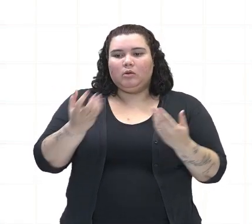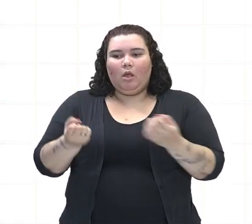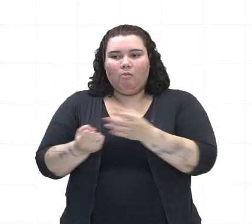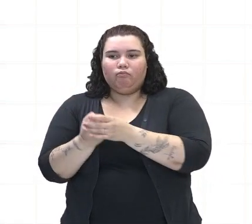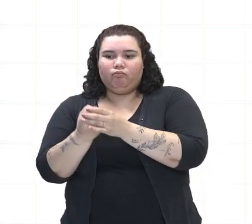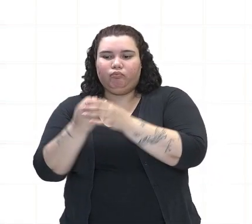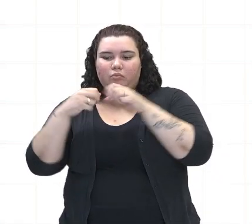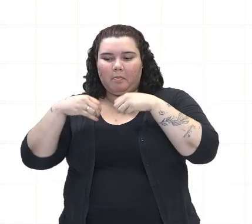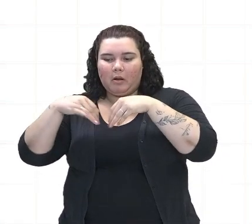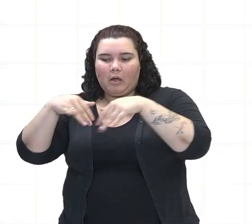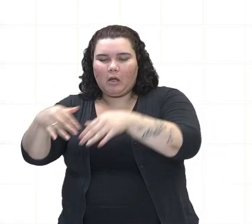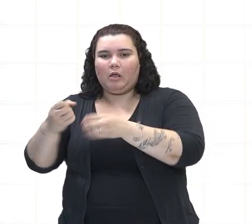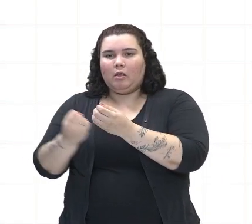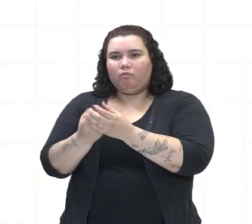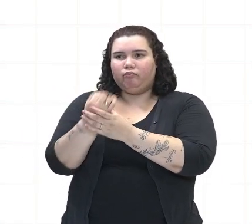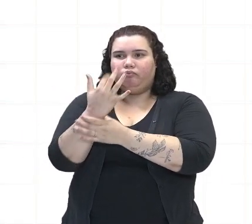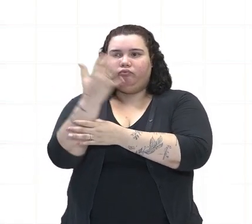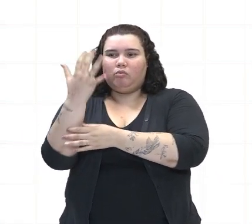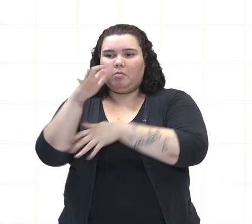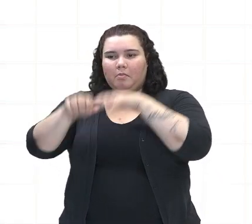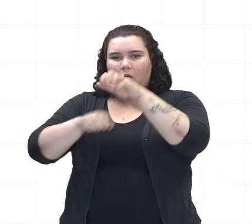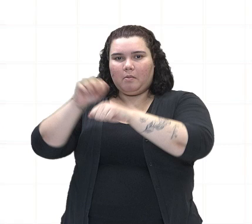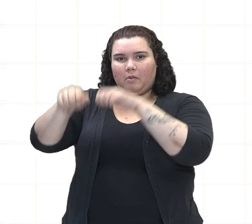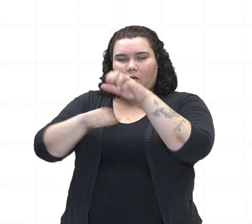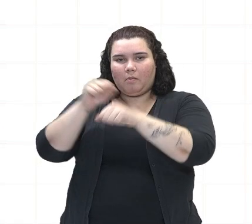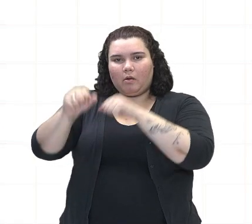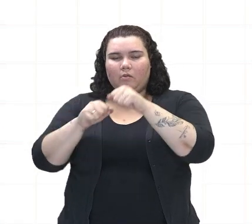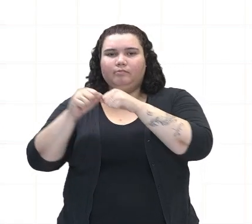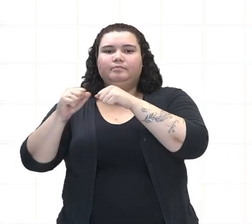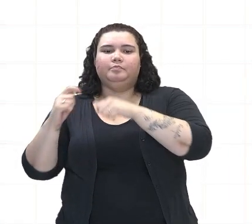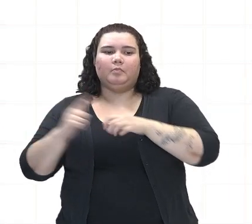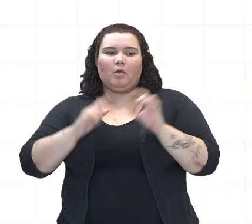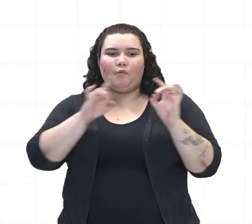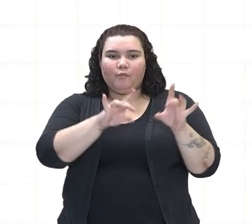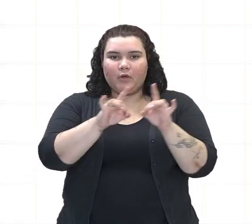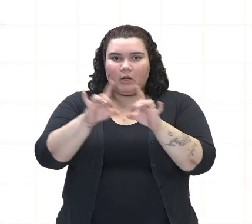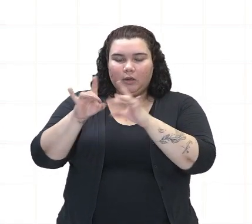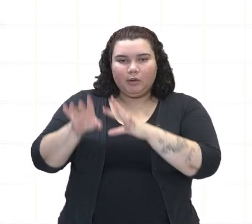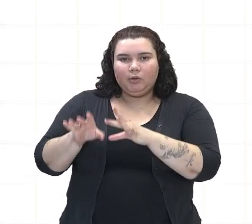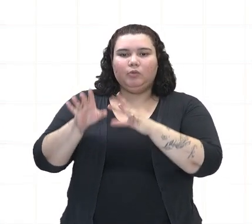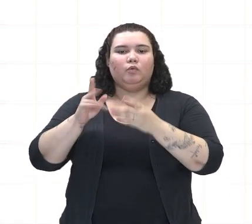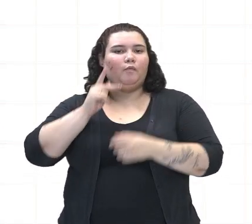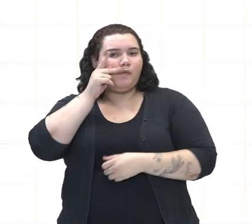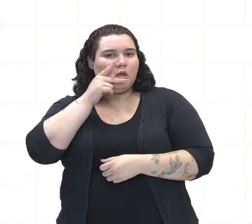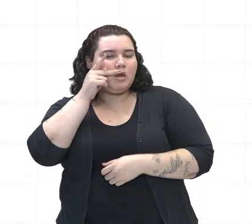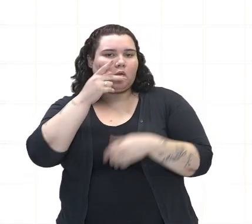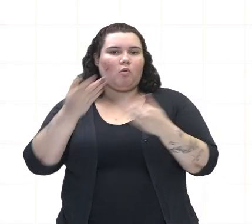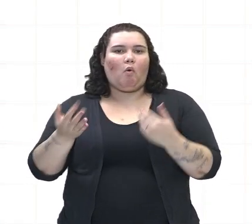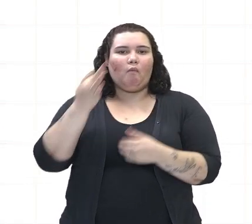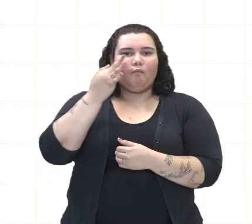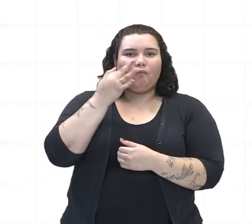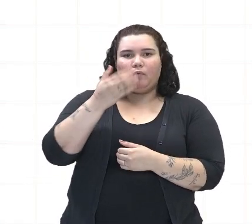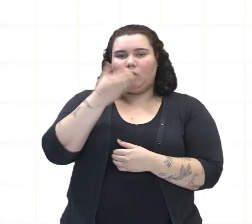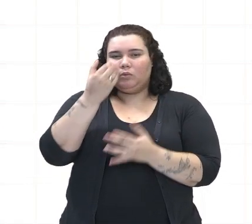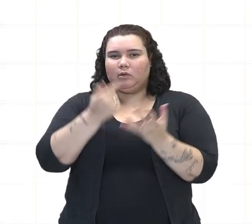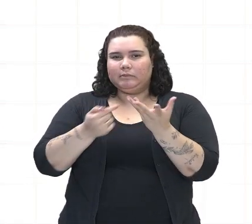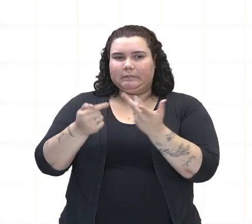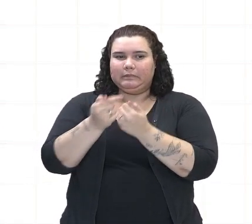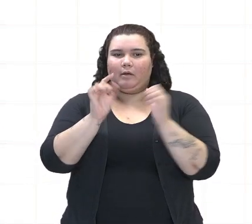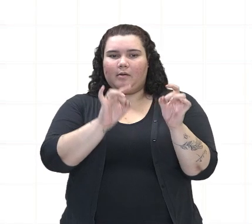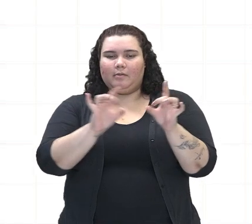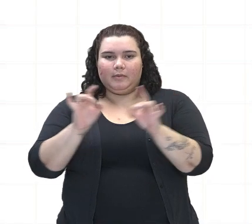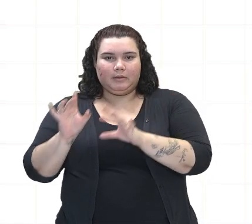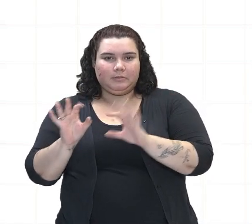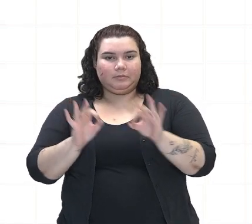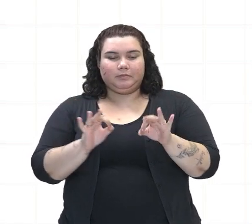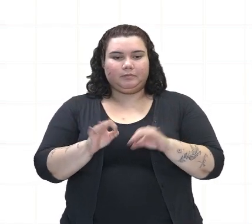produz lá as uvas, exporta as uvas, exporta uva passa, exporta os vinhos e todas as outras coisas lá que nós vimos agora há